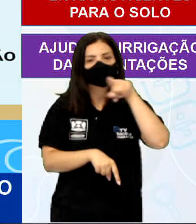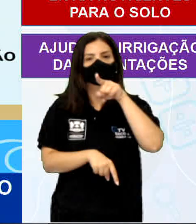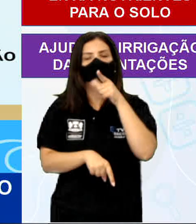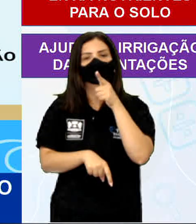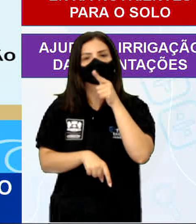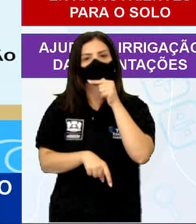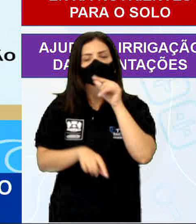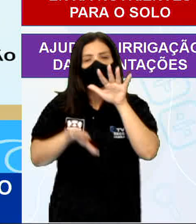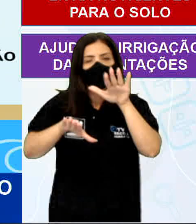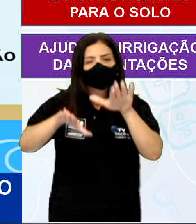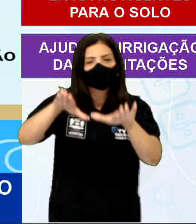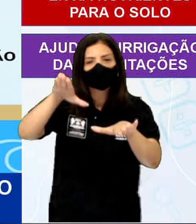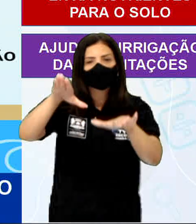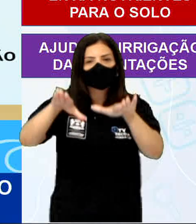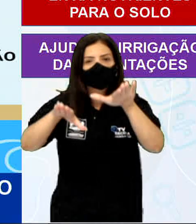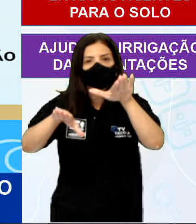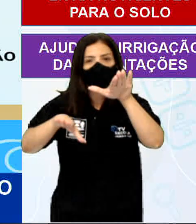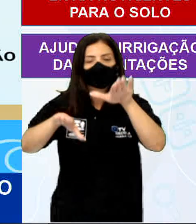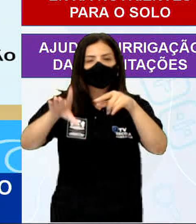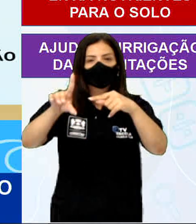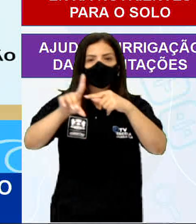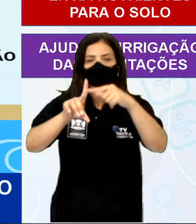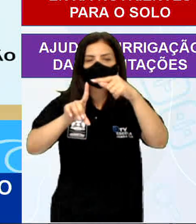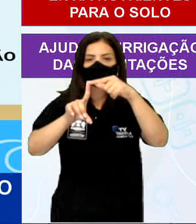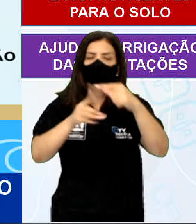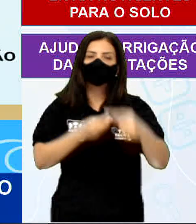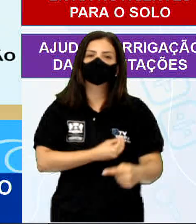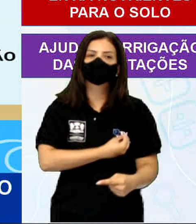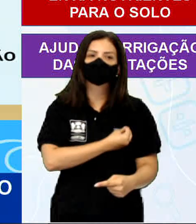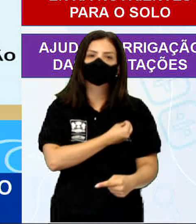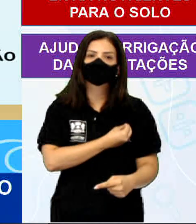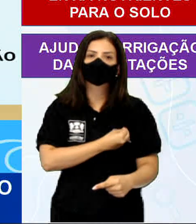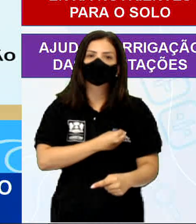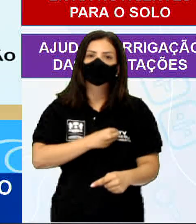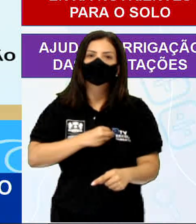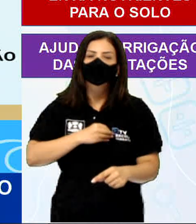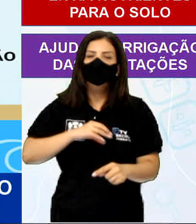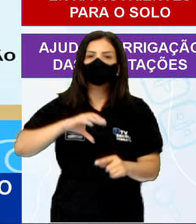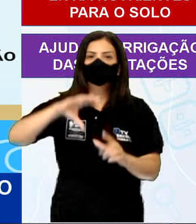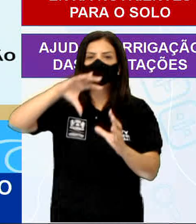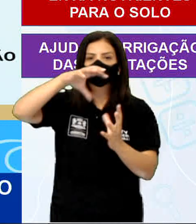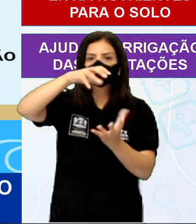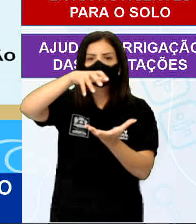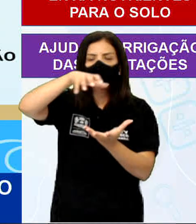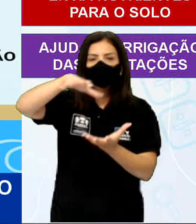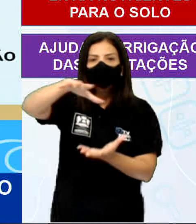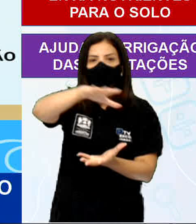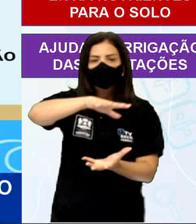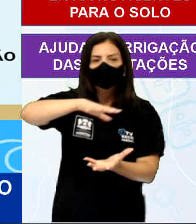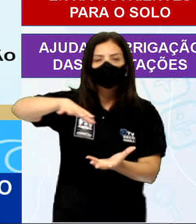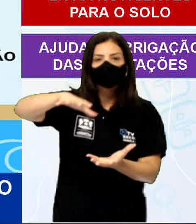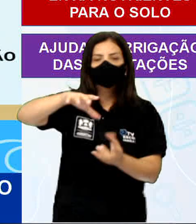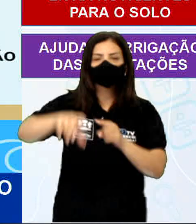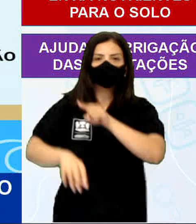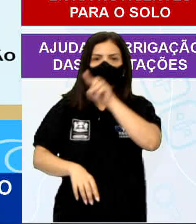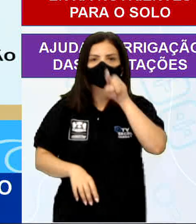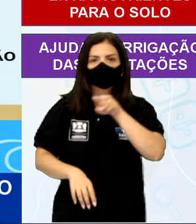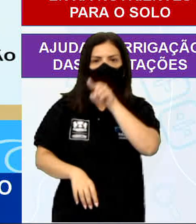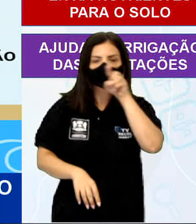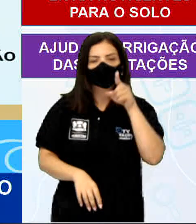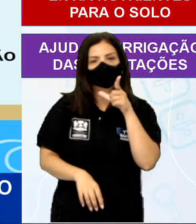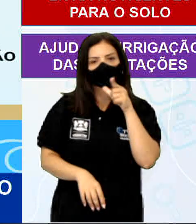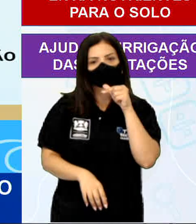a temperatura dos seres vivos e do ecossistema. O ciclo da água rega o